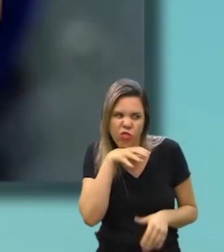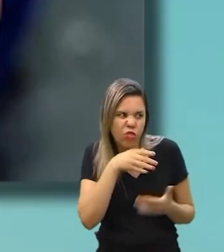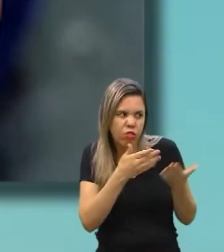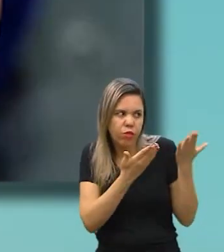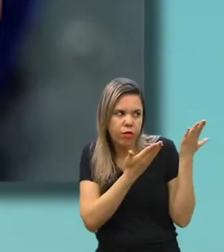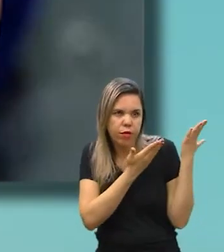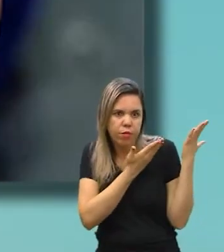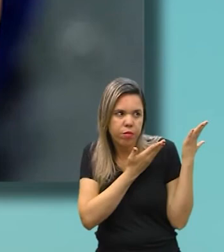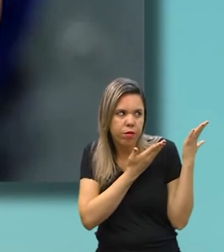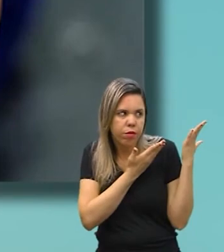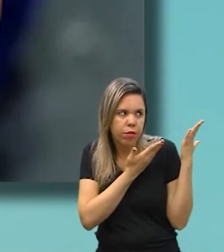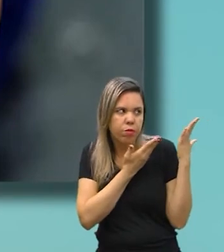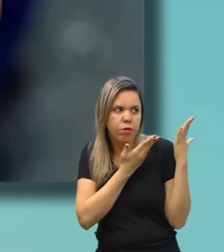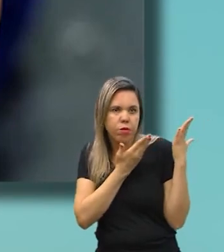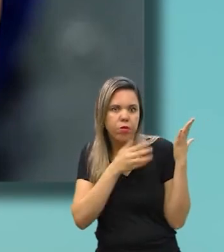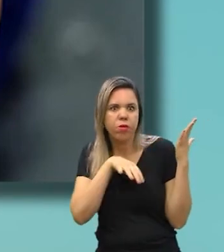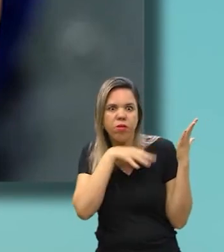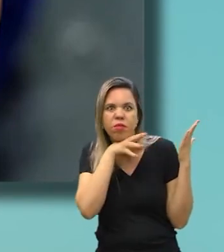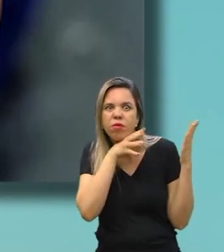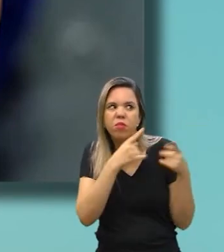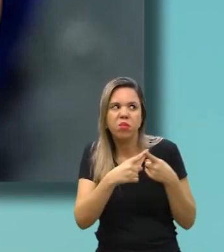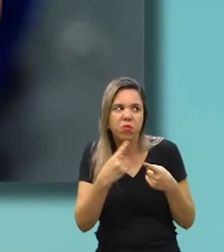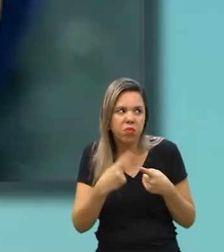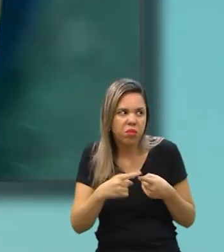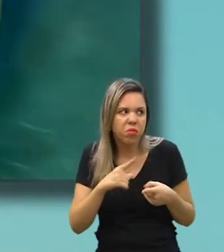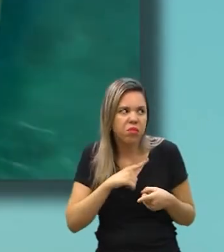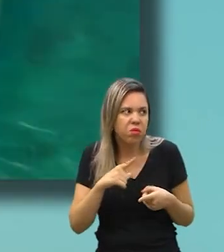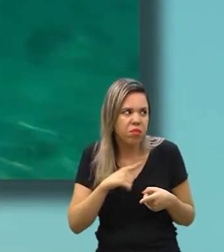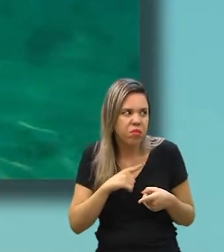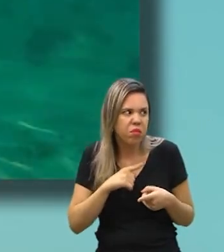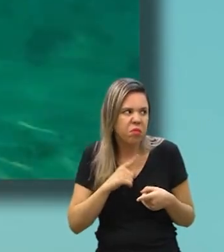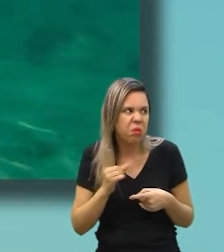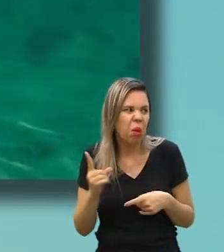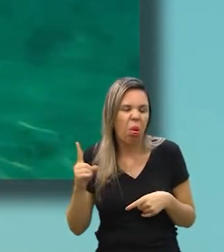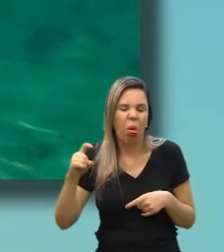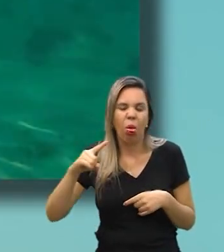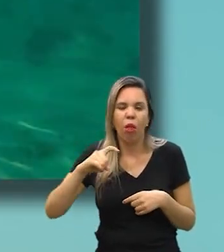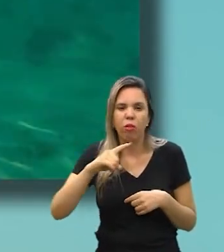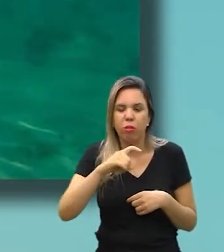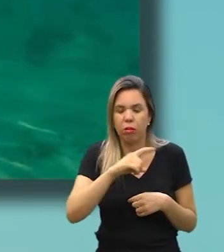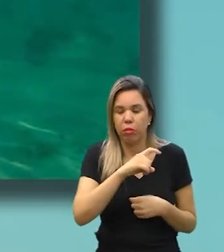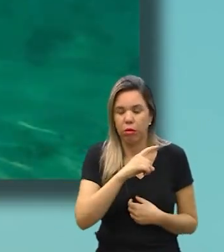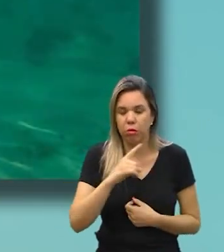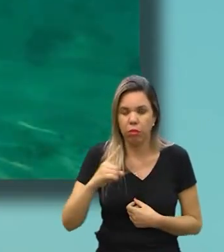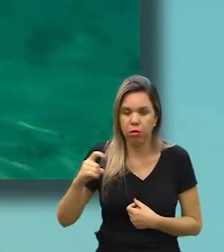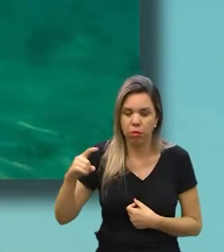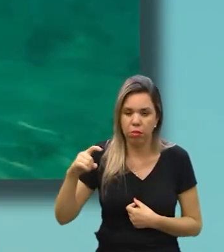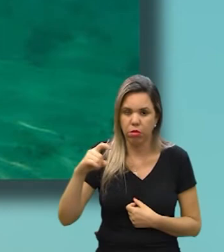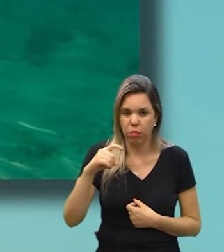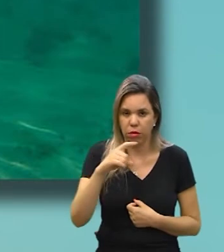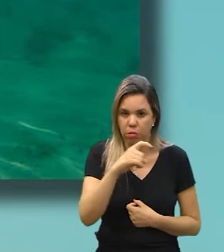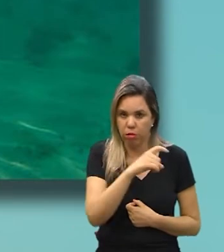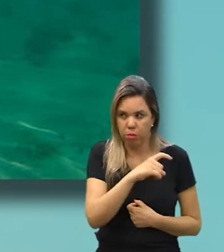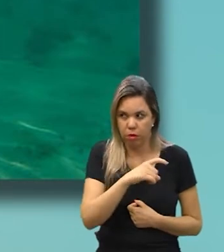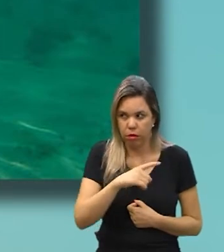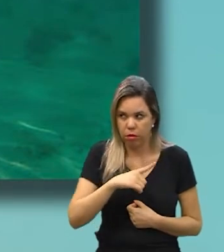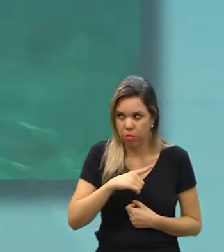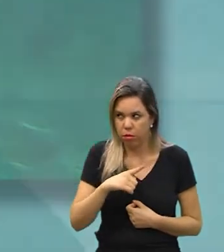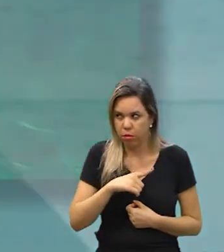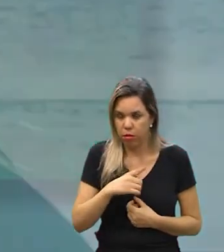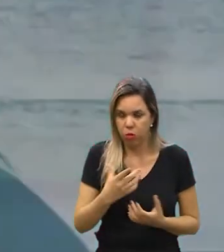por exemplo, né? Por quê? Porque eles têm uma larva, quando nascem eles são larva, e aí essas